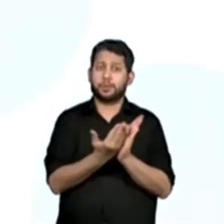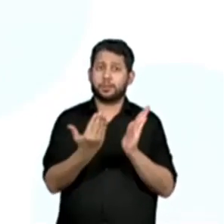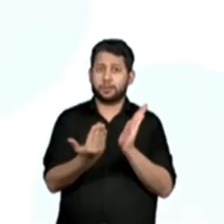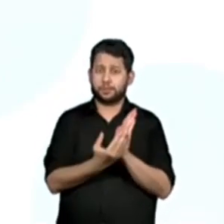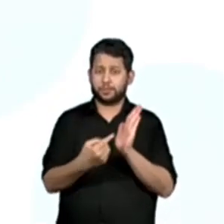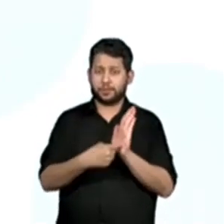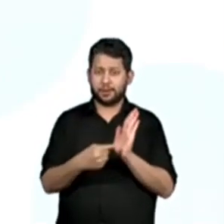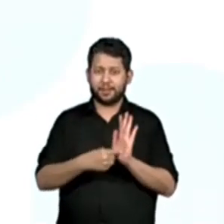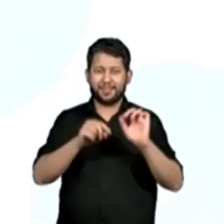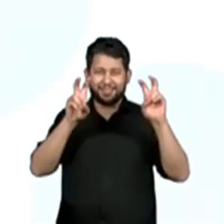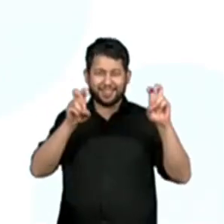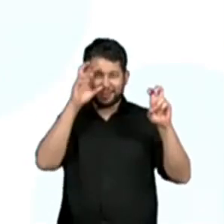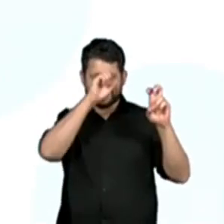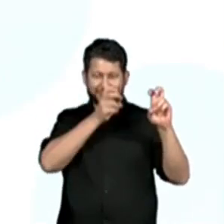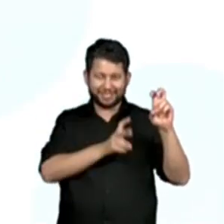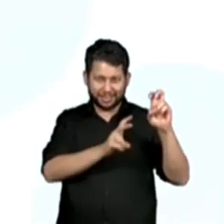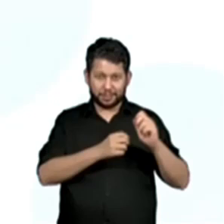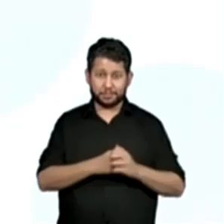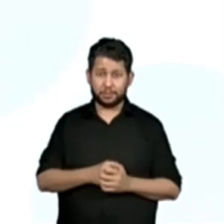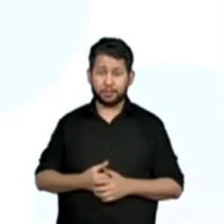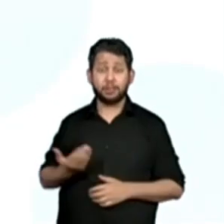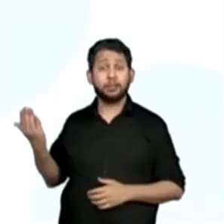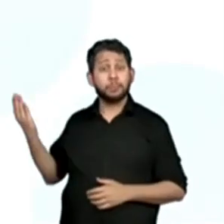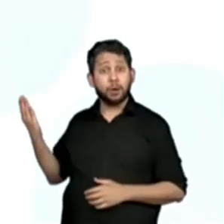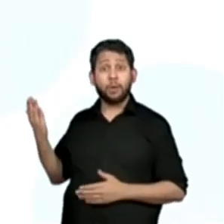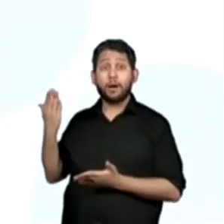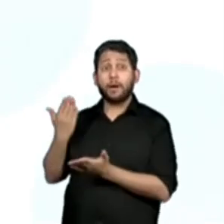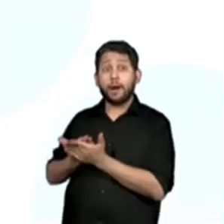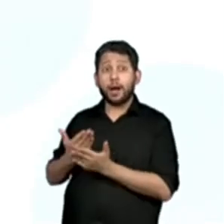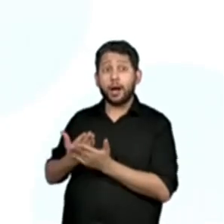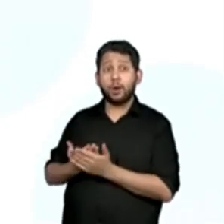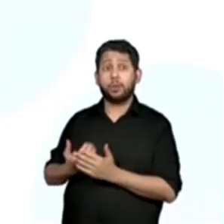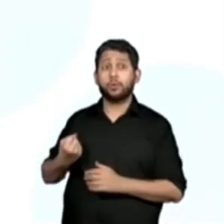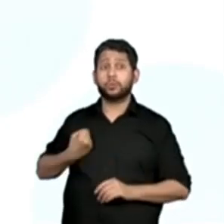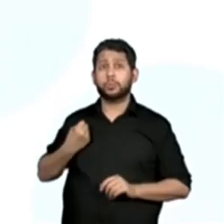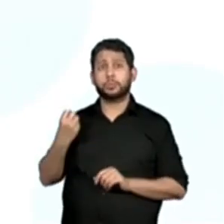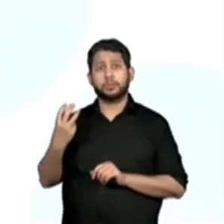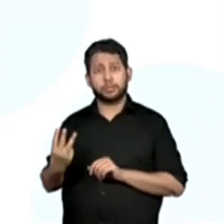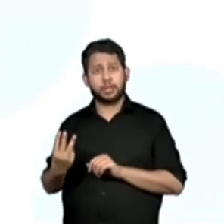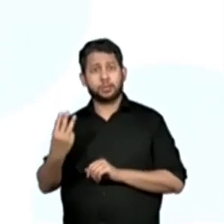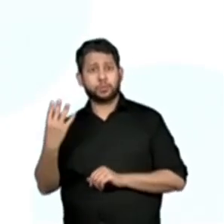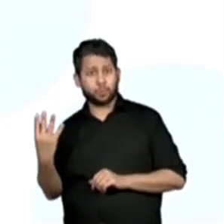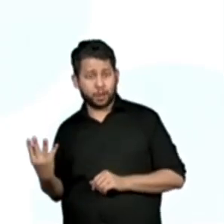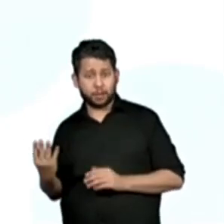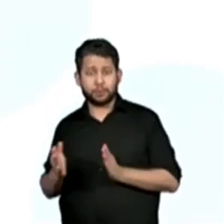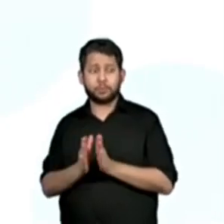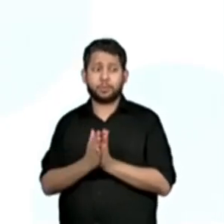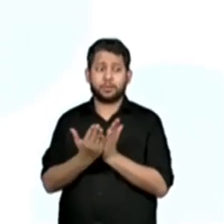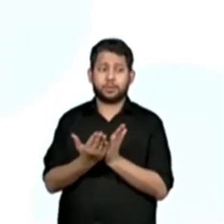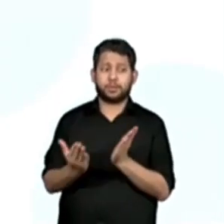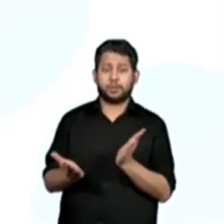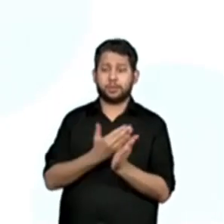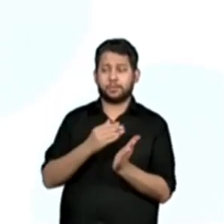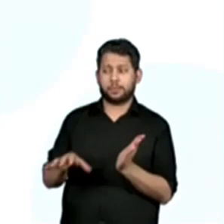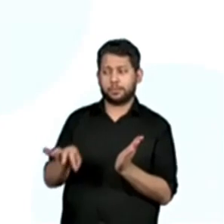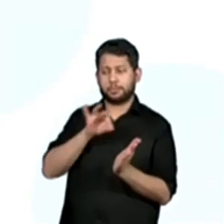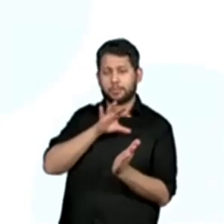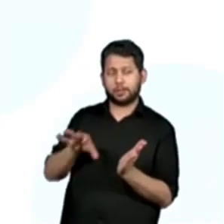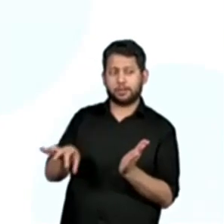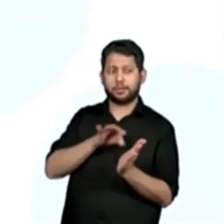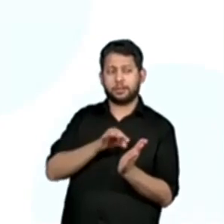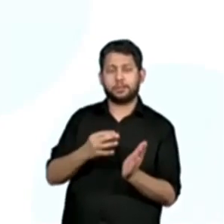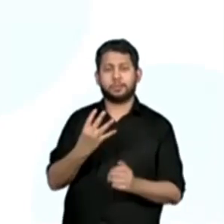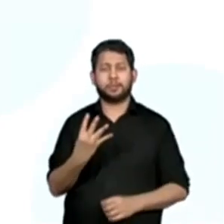Sempre, no caderno do aluno, está entre as aulas 3 e 4, as páginas 41